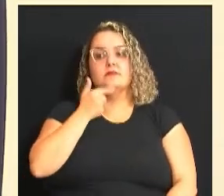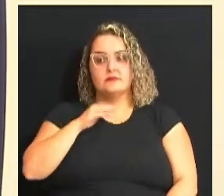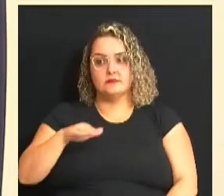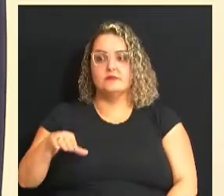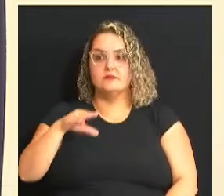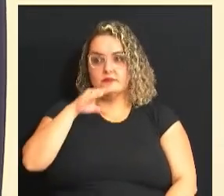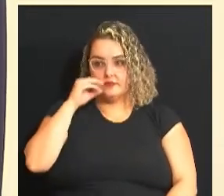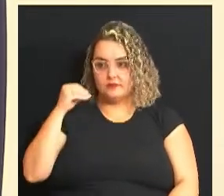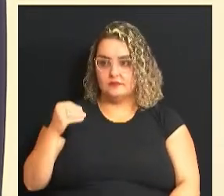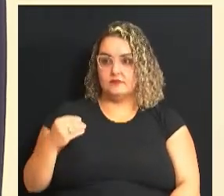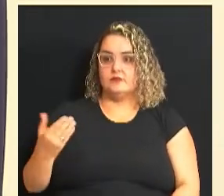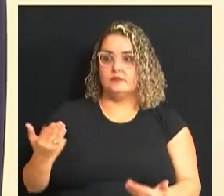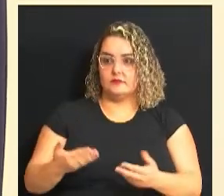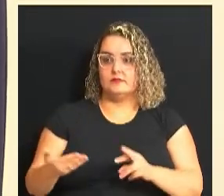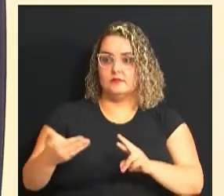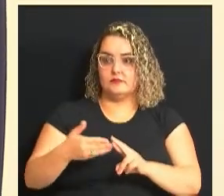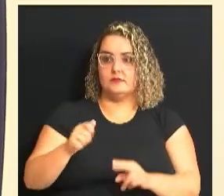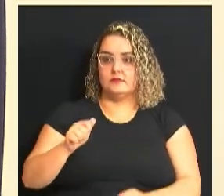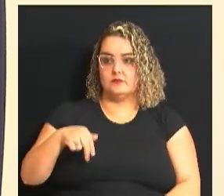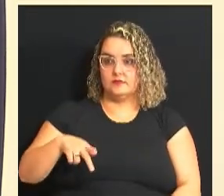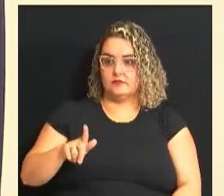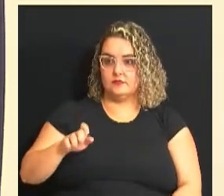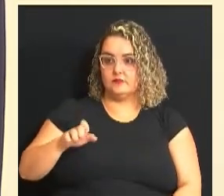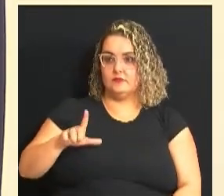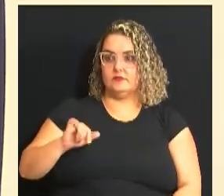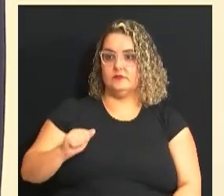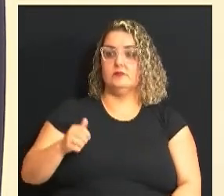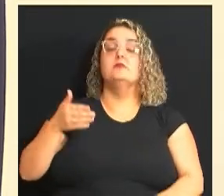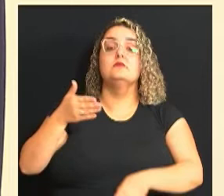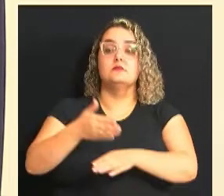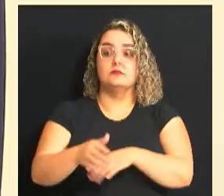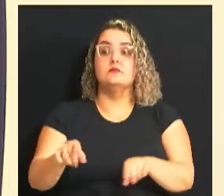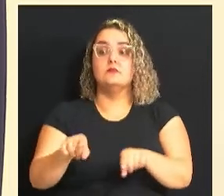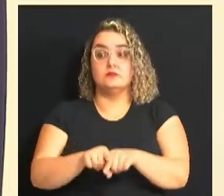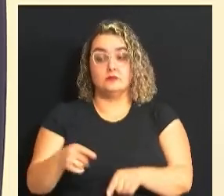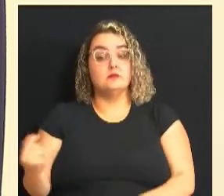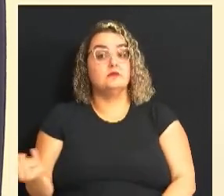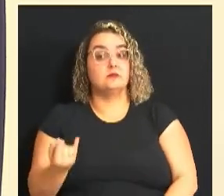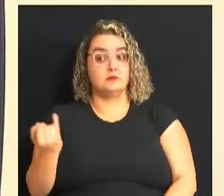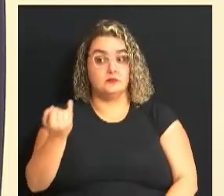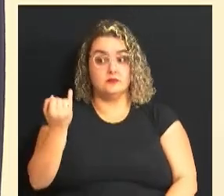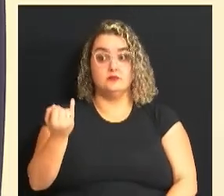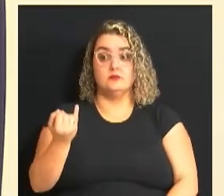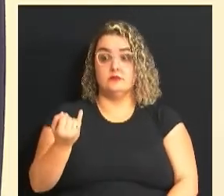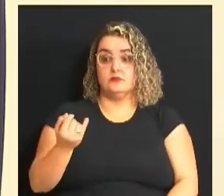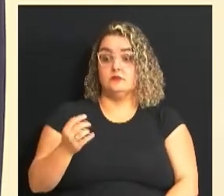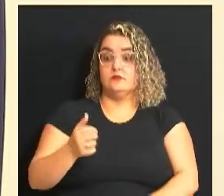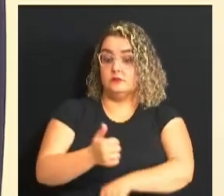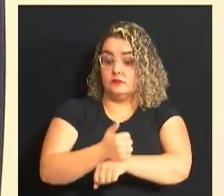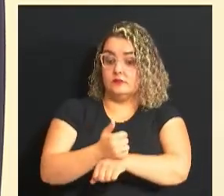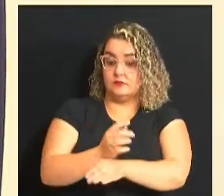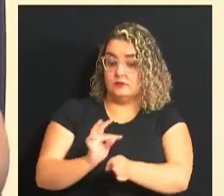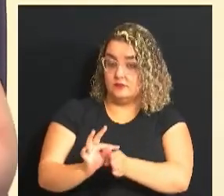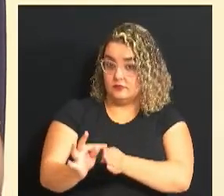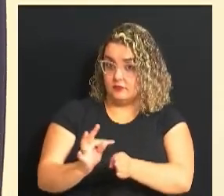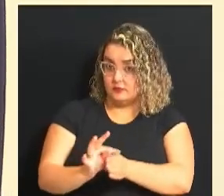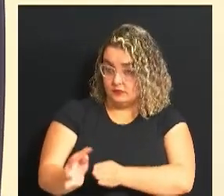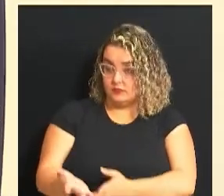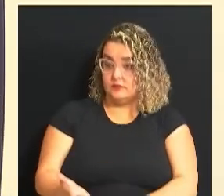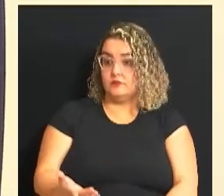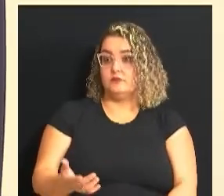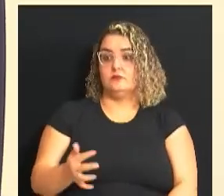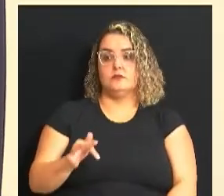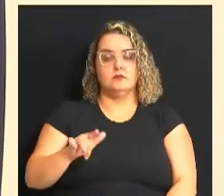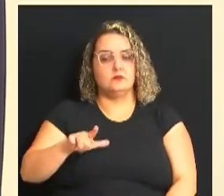pela Angélica, a participação também, e muito importante, dos conselheiros, e ali foi definido